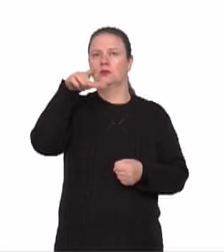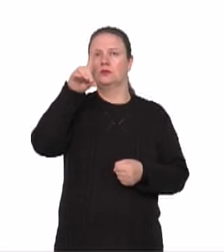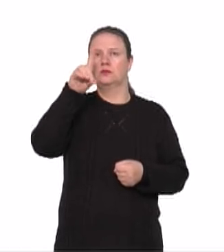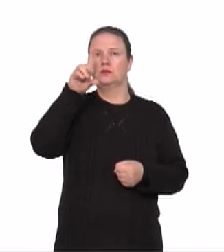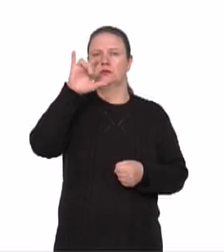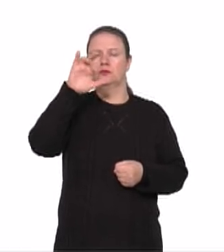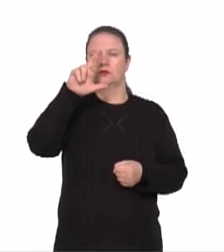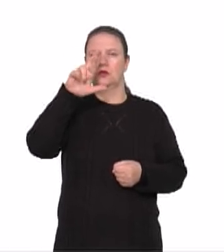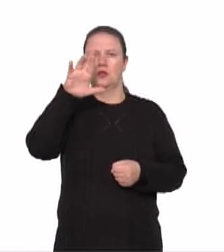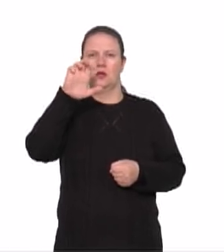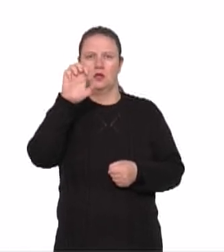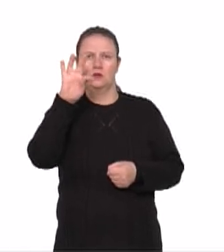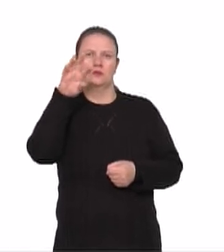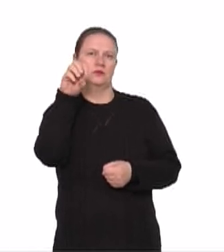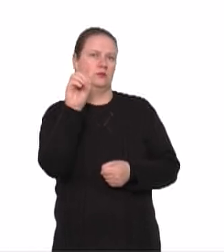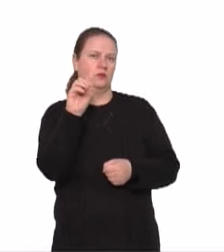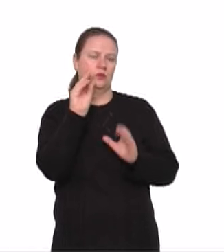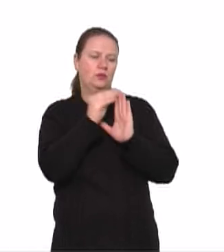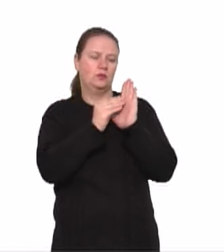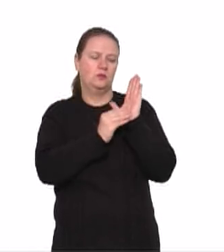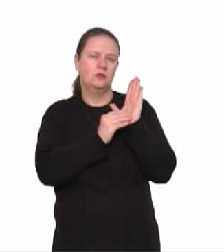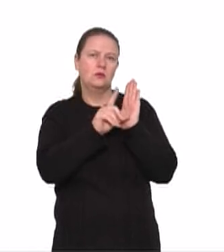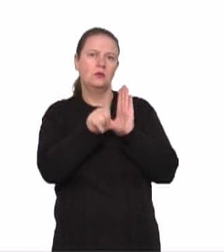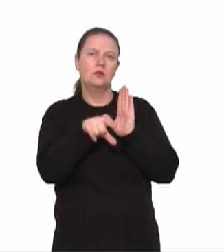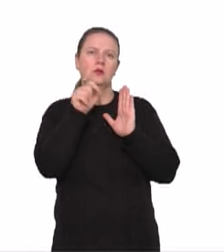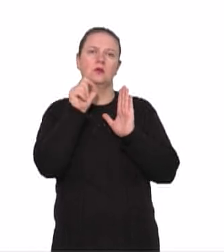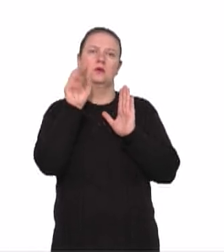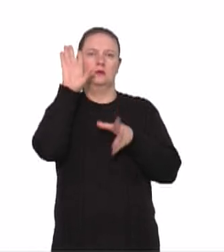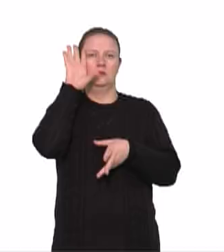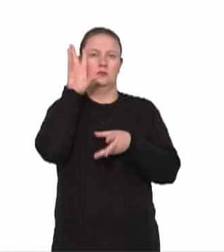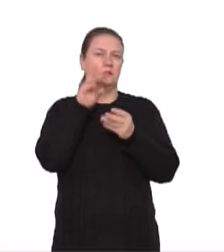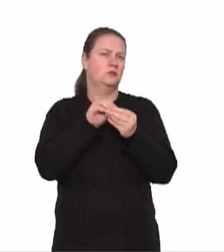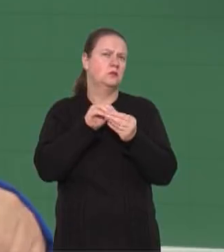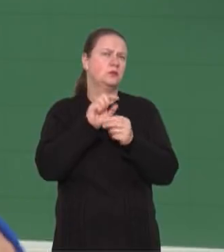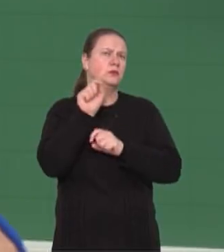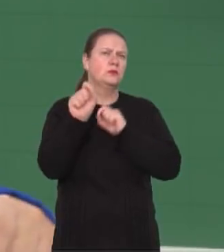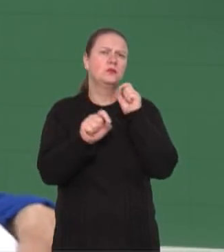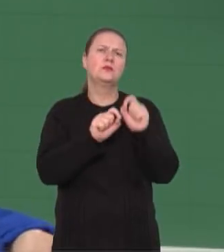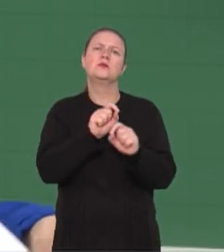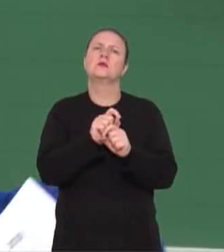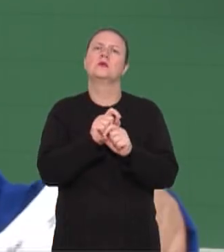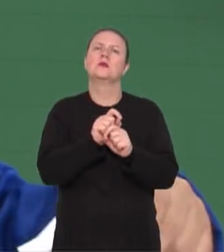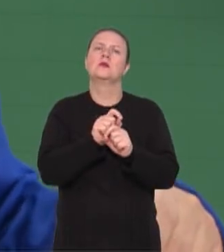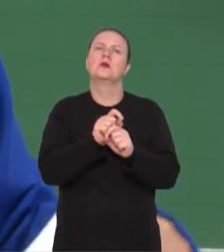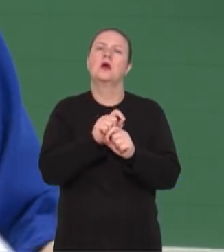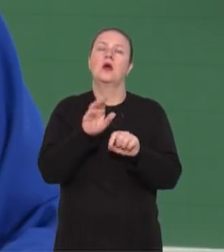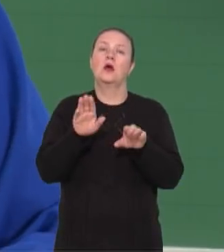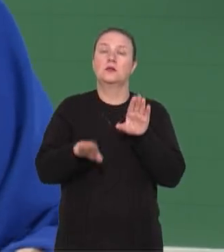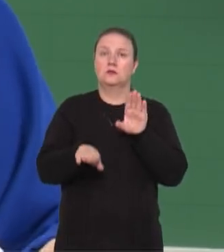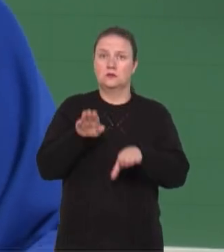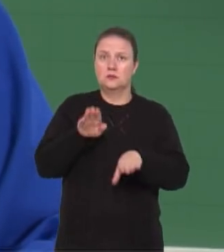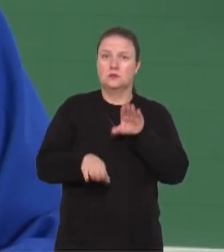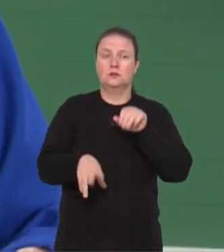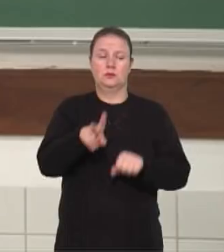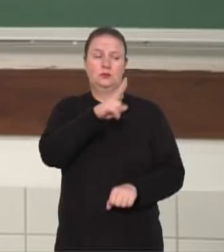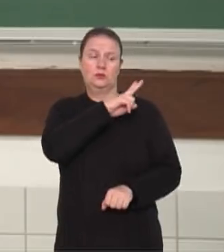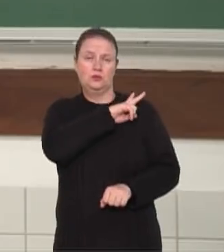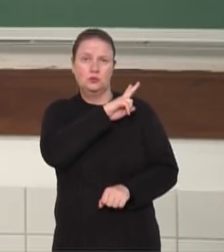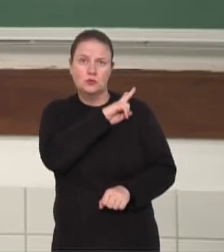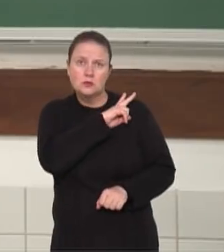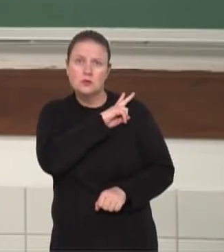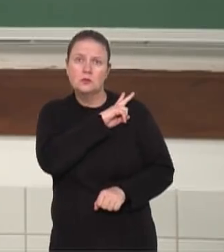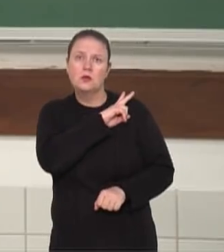transitivo indireto, né? Esse conteúdo foi escolhido para fazer a revisão, tendo em vista que, às vezes, até o ensino médio, alguns alunos ainda